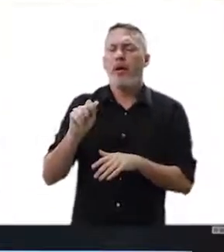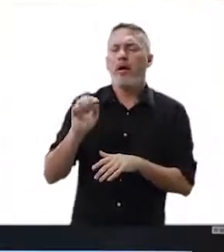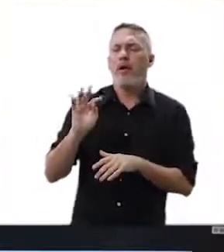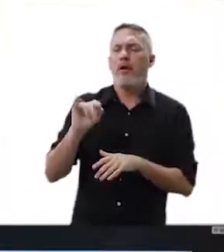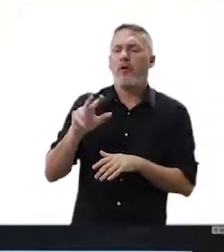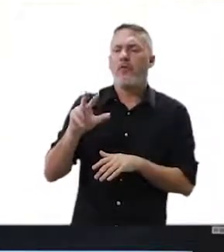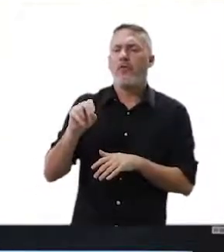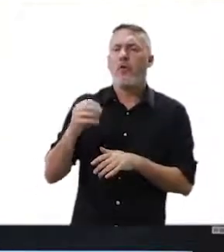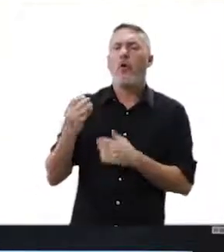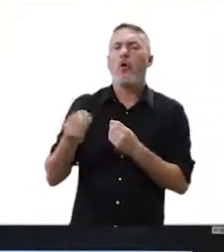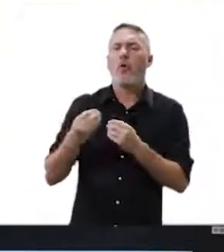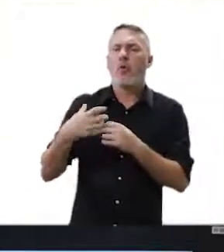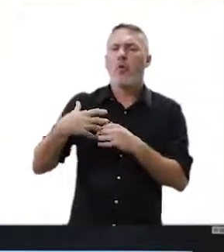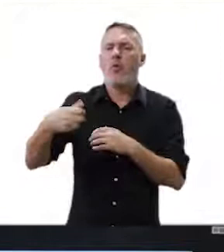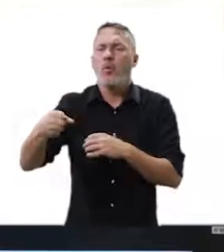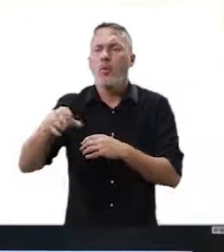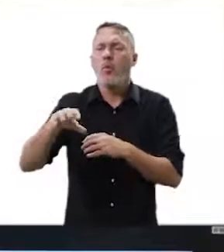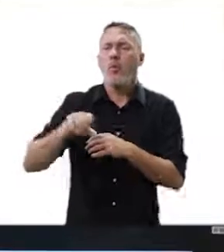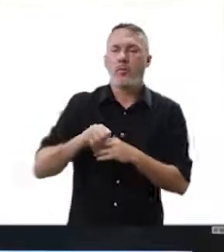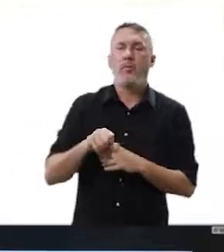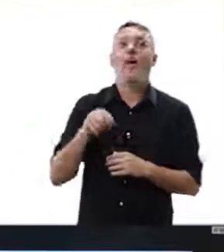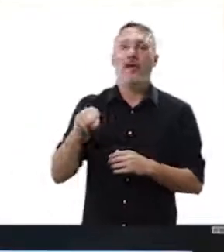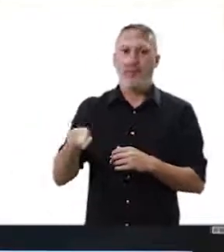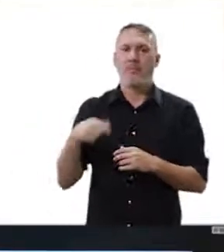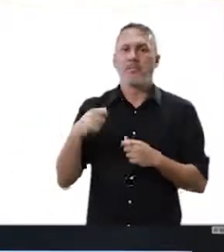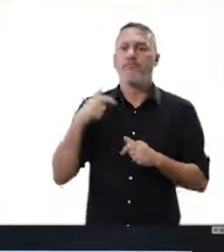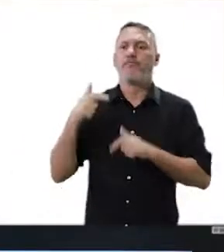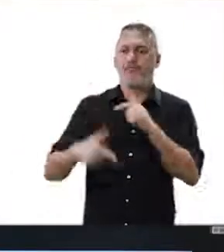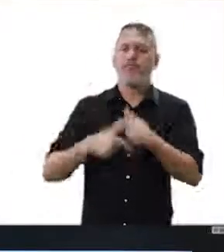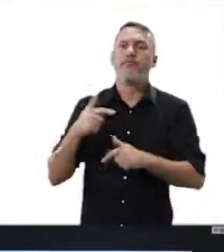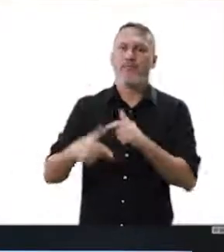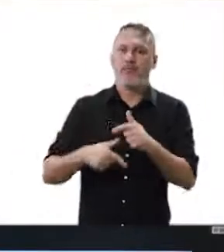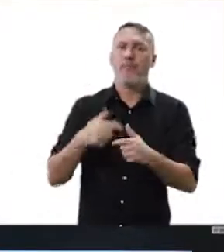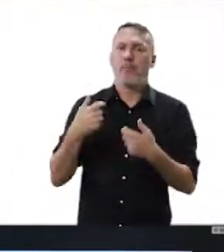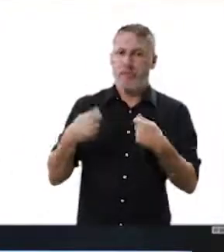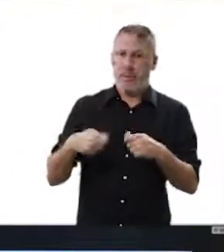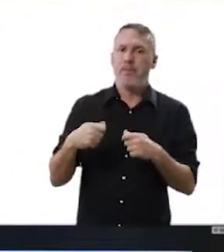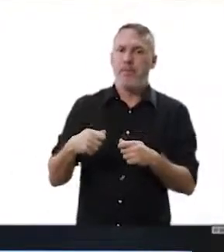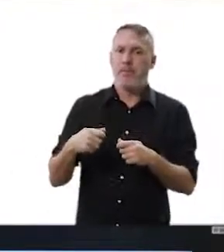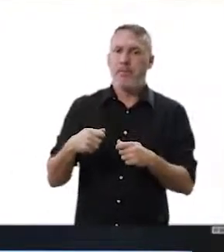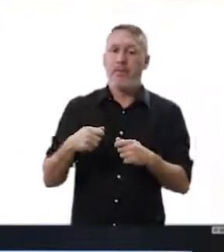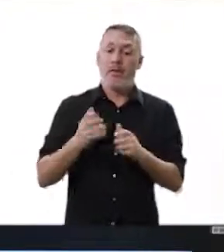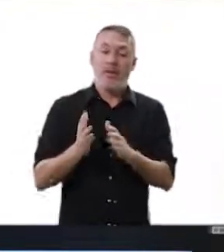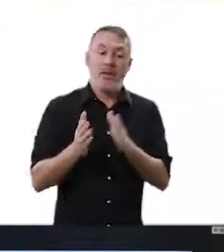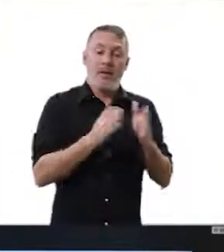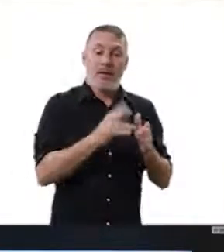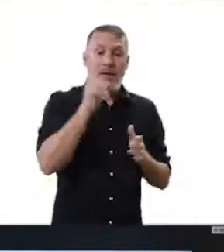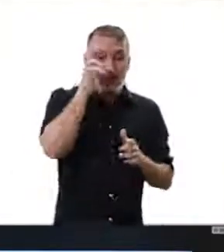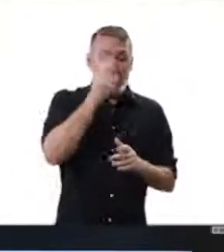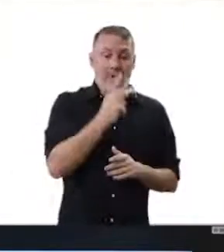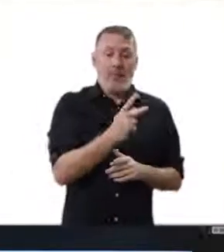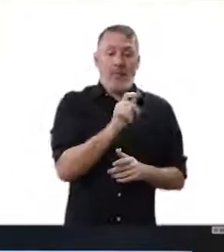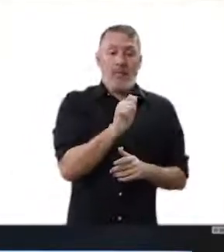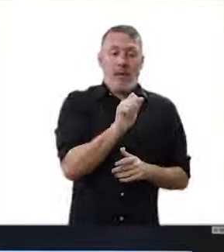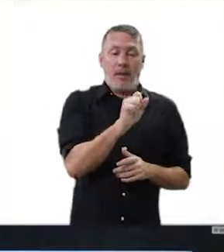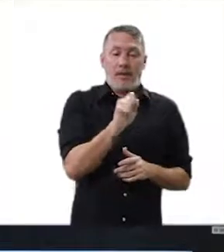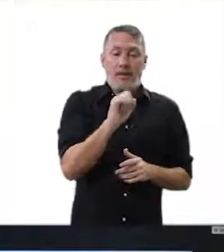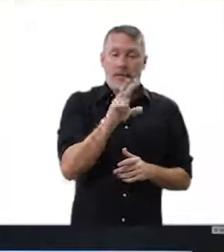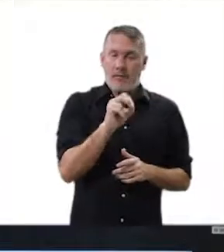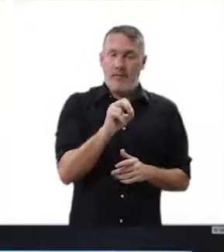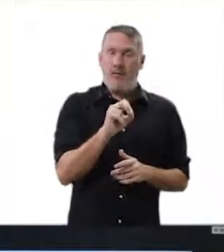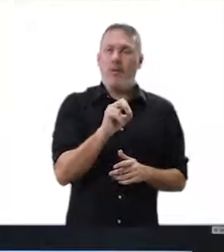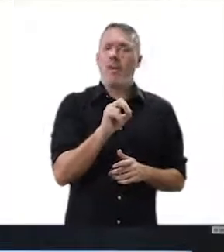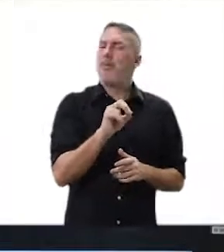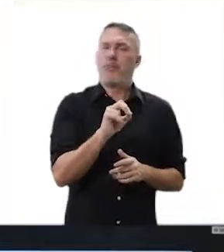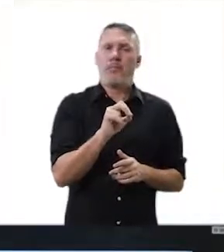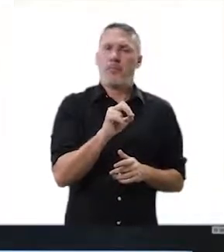para completar o seu processo. Por que isso? No processo passivo, a gente tinha a favor de um